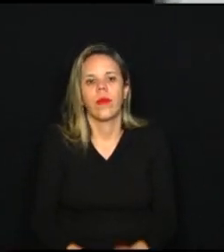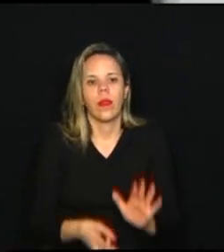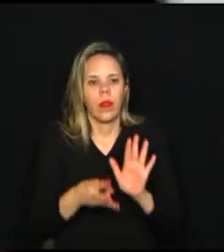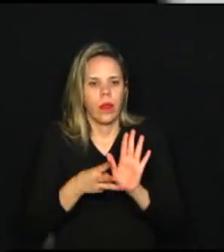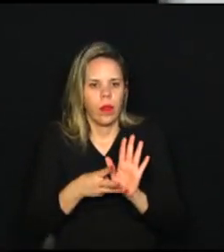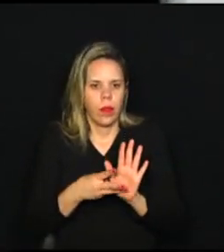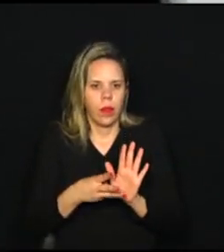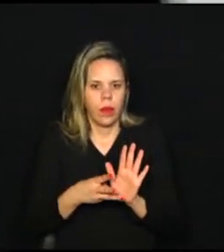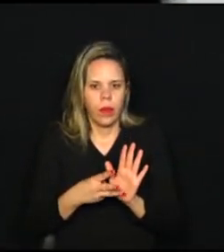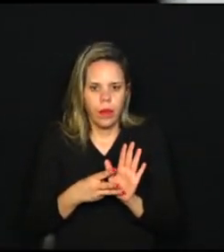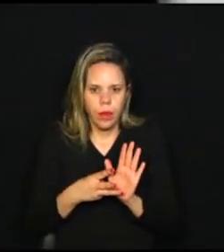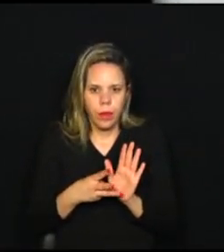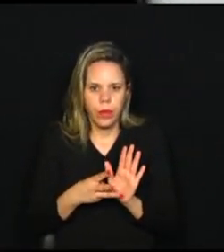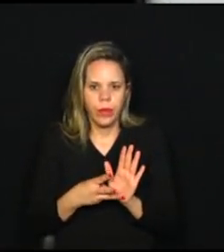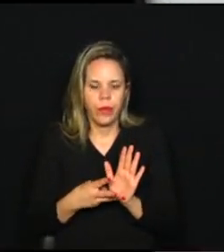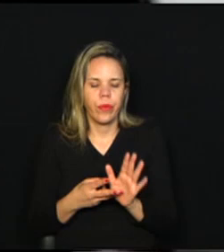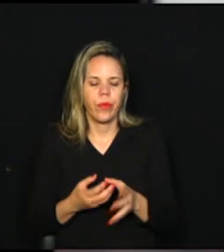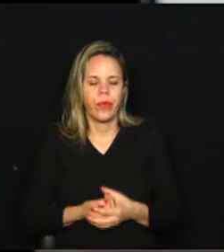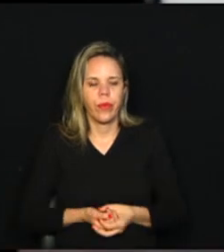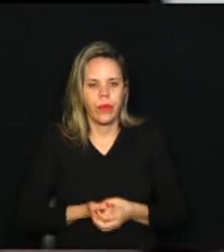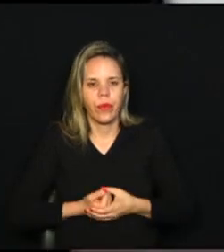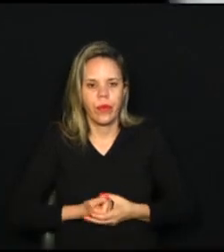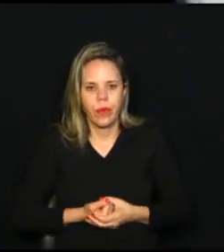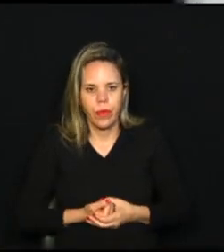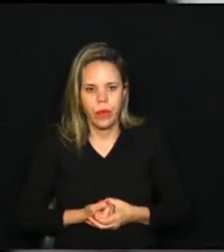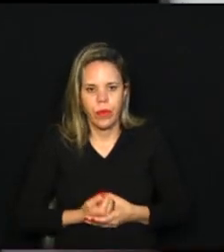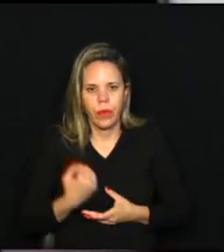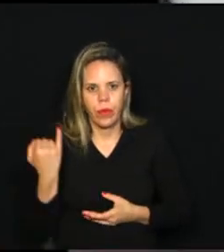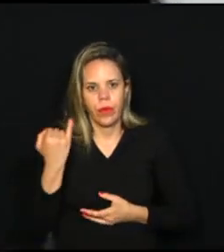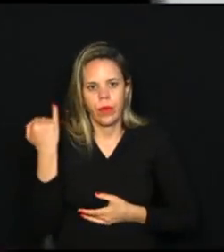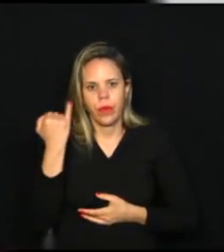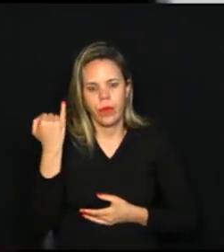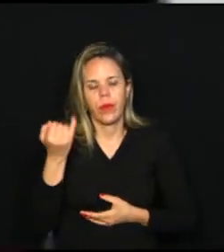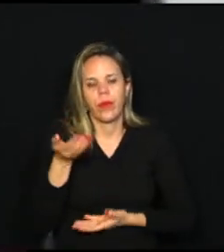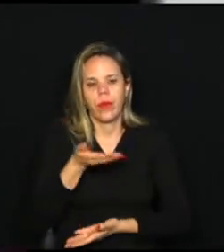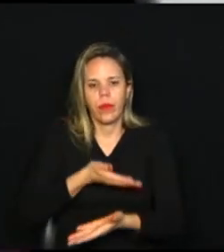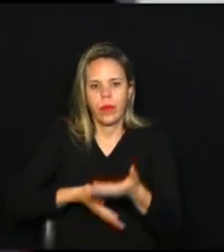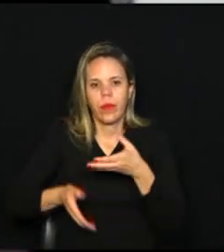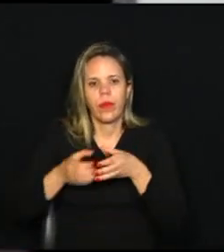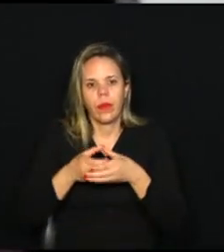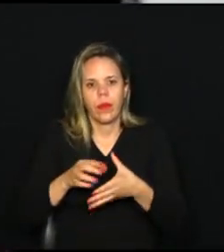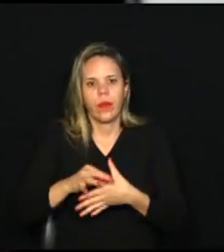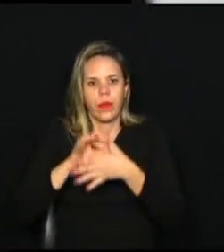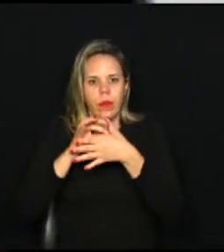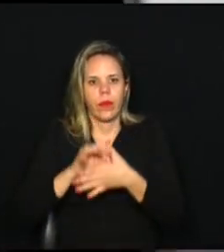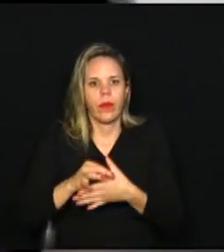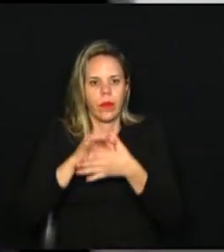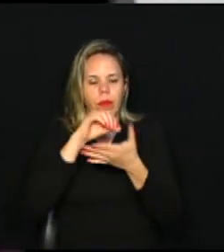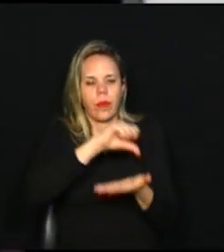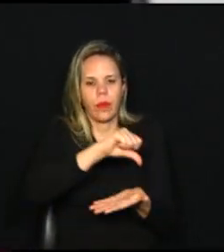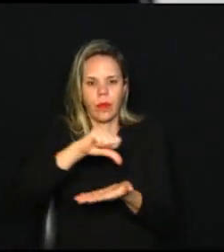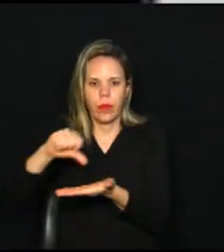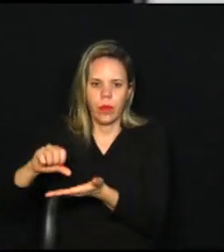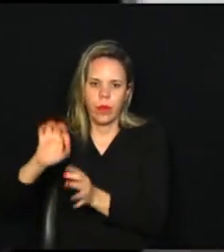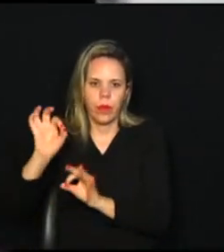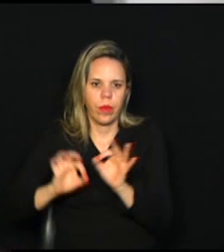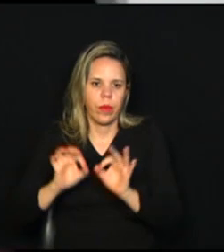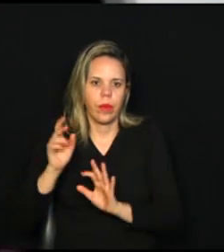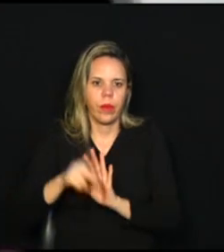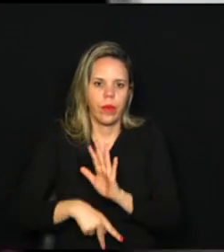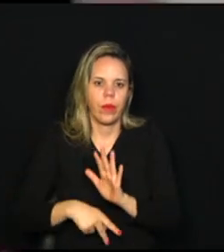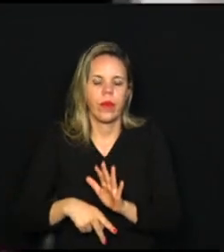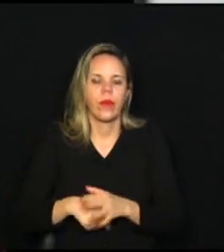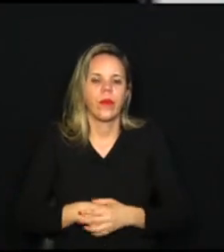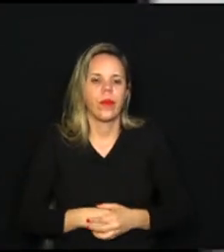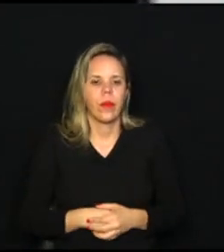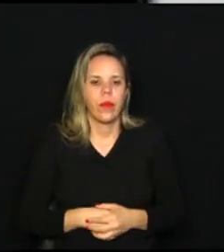importante colocar na lei, é a importância da articulação com lideranças locais, né, no planejamento do